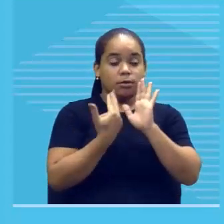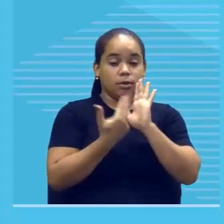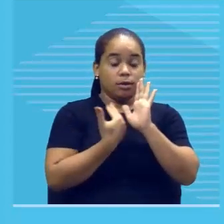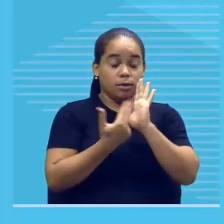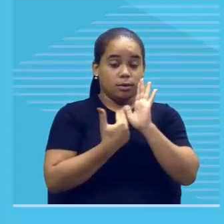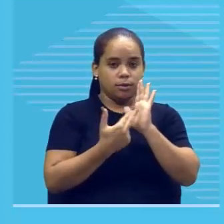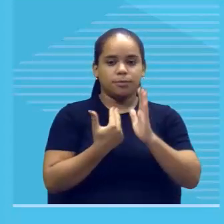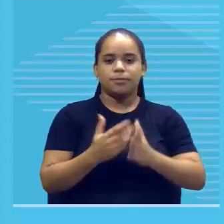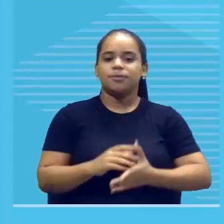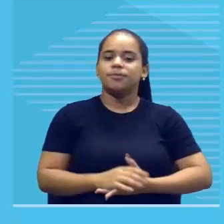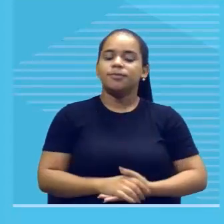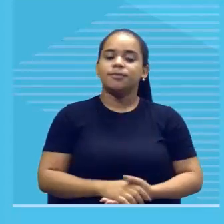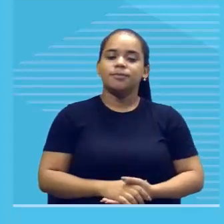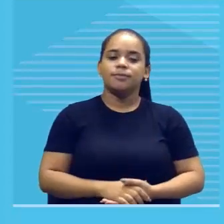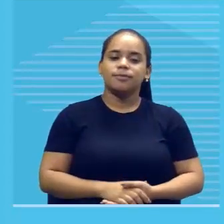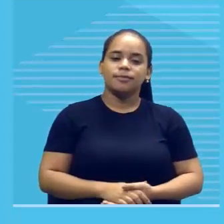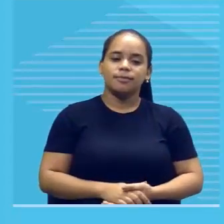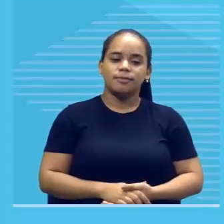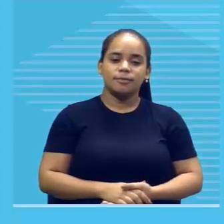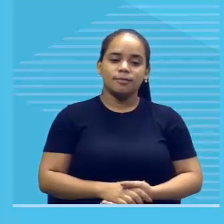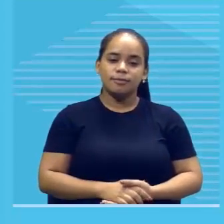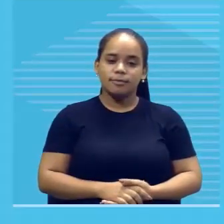E aí